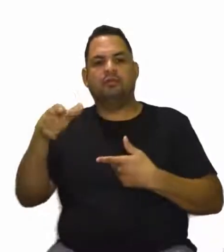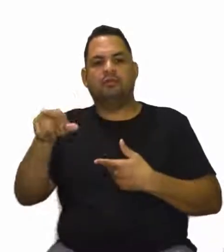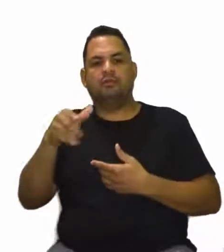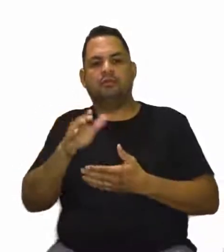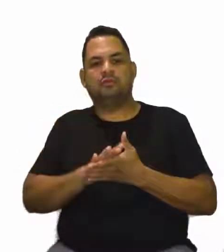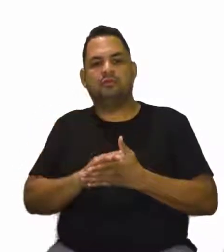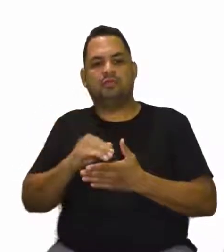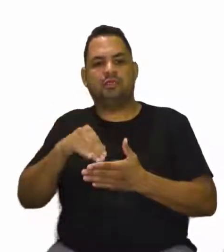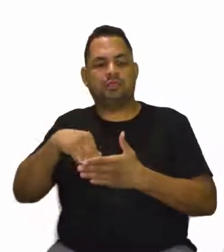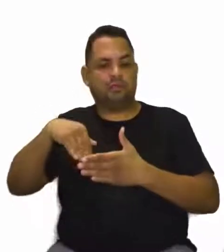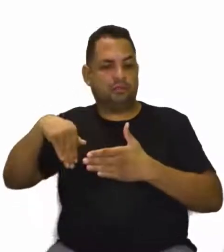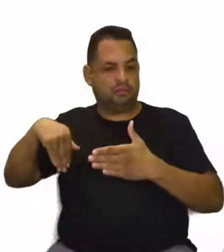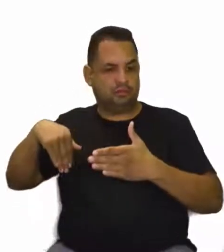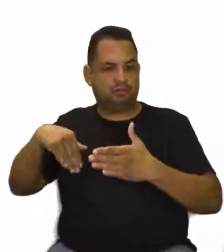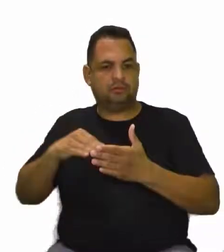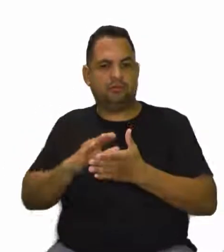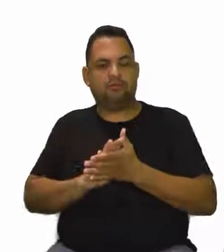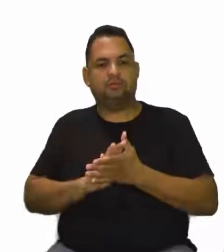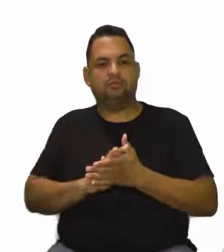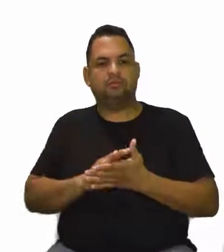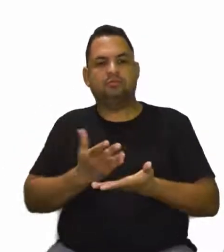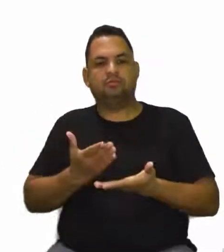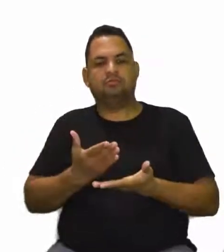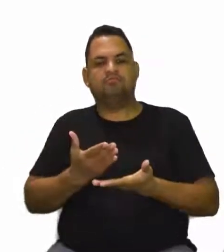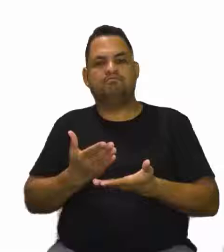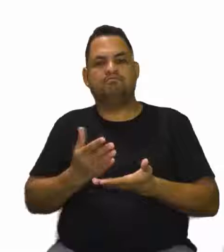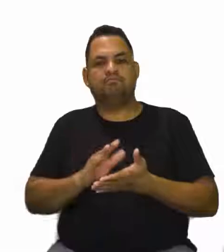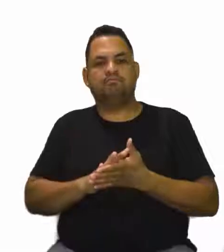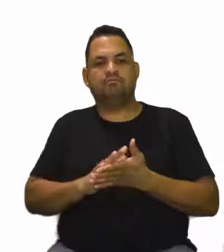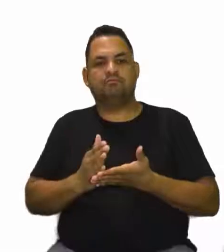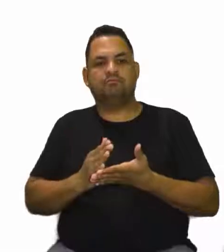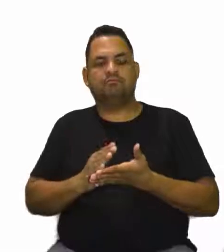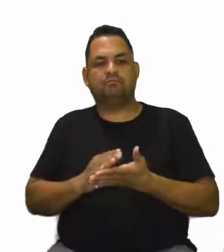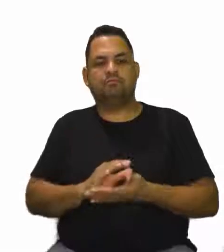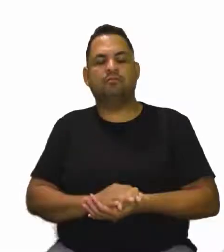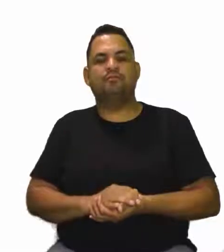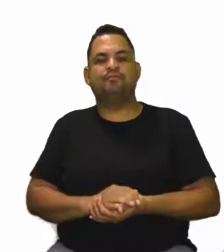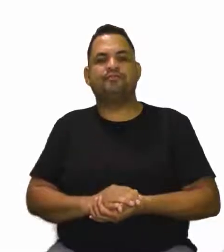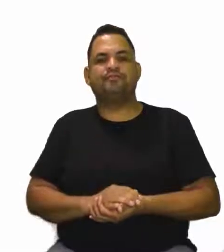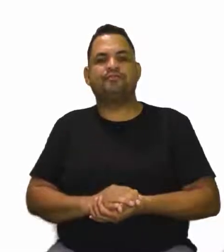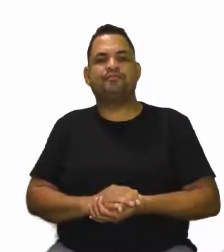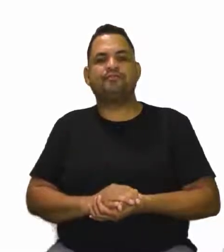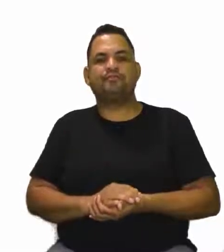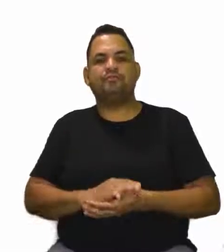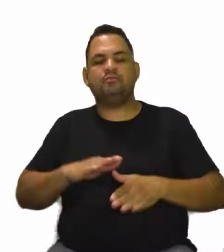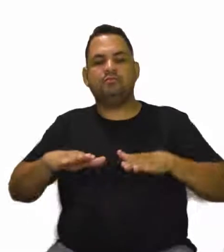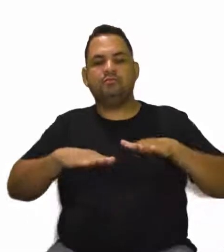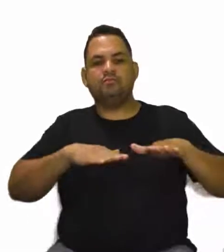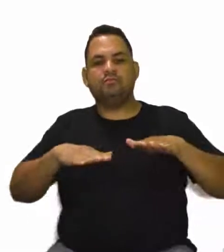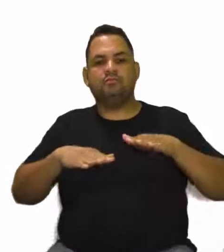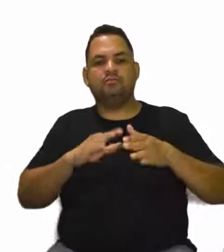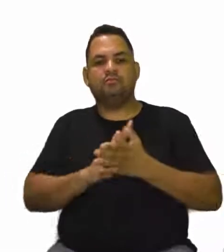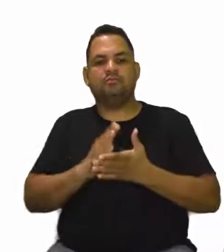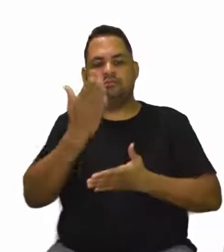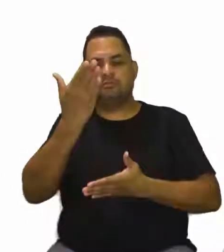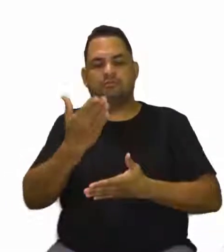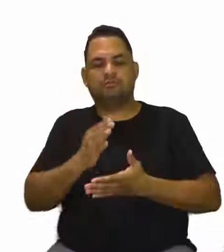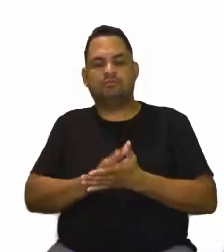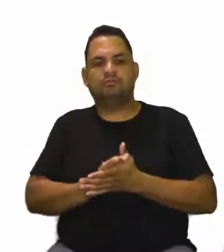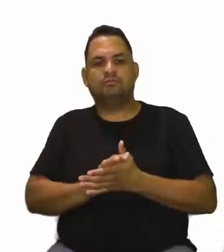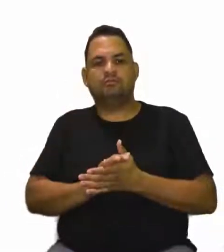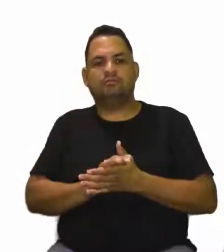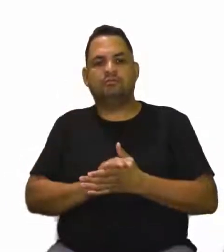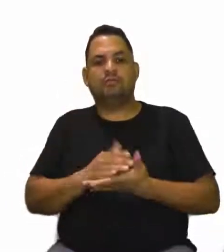fica atrás, semiflexionada, né, mas com uma leve extensão. Esse movimento de afundo, ele